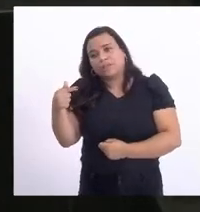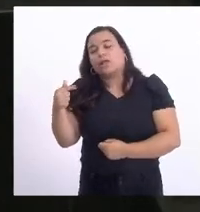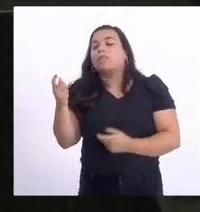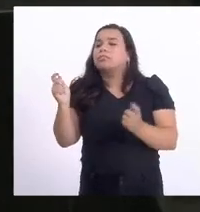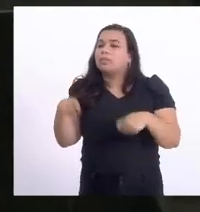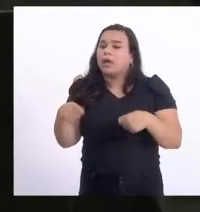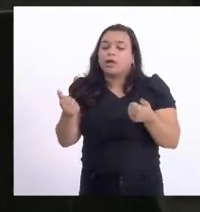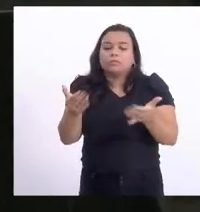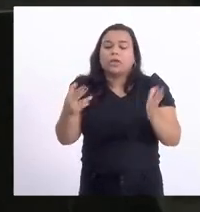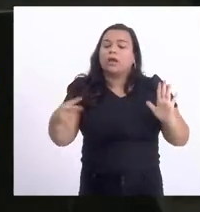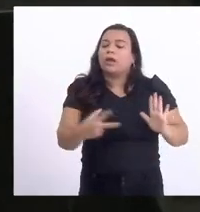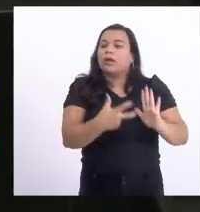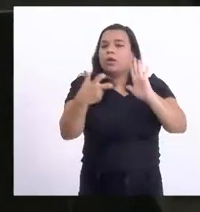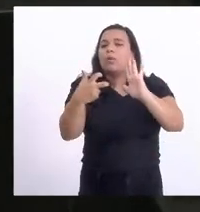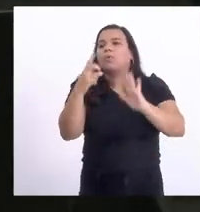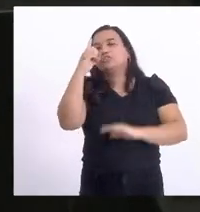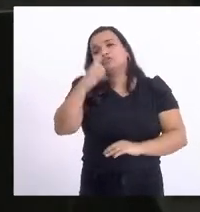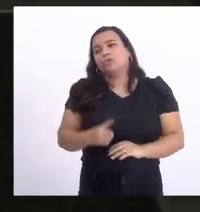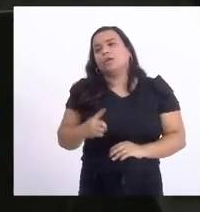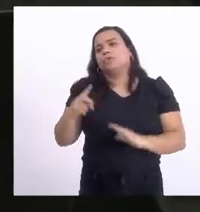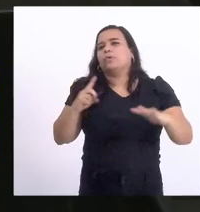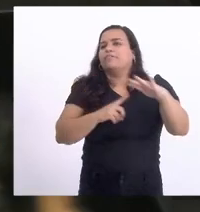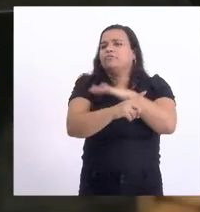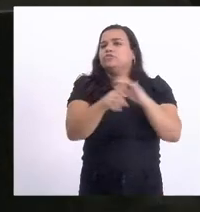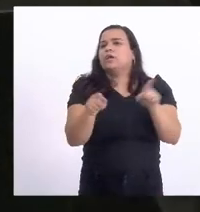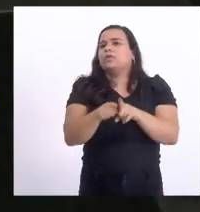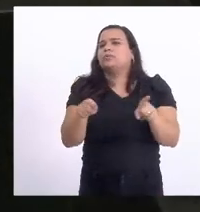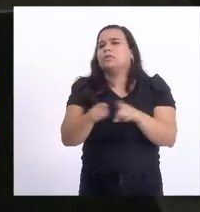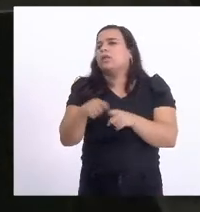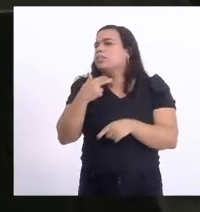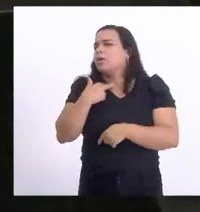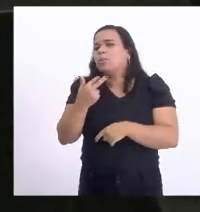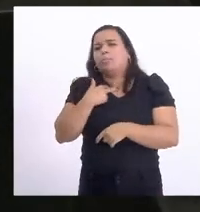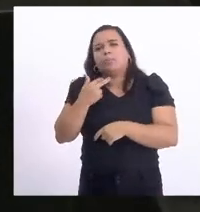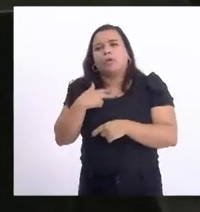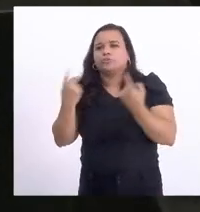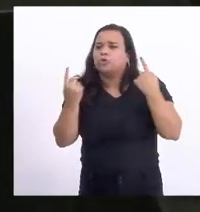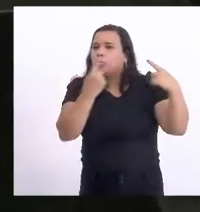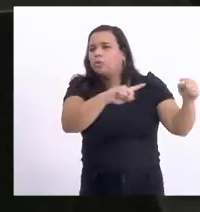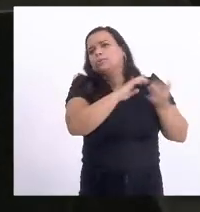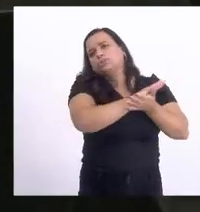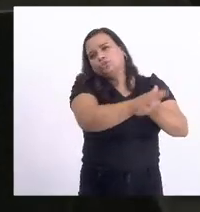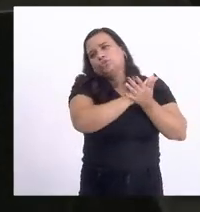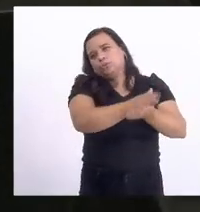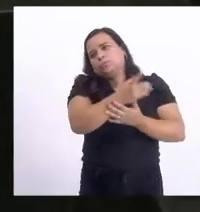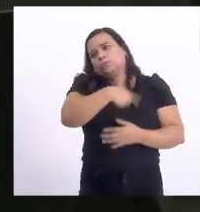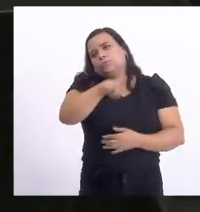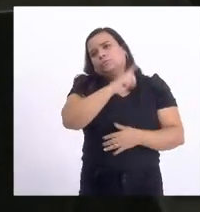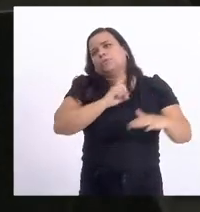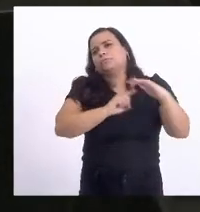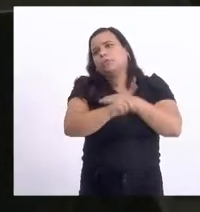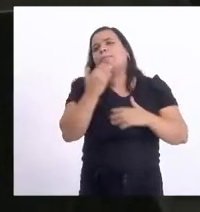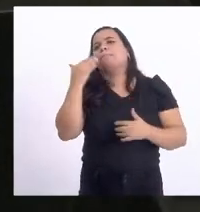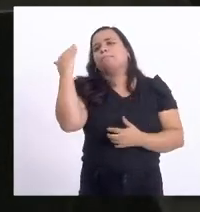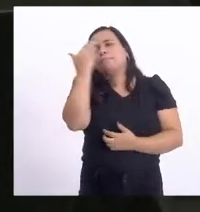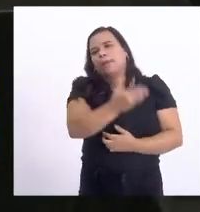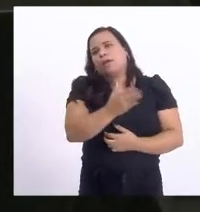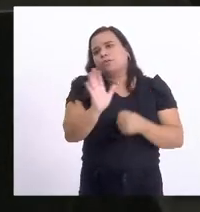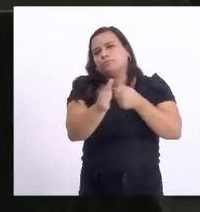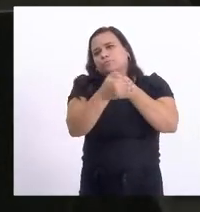direitos dos refugiados e veda qualquer prática discriminatória a estes que pedem asilo humanitário